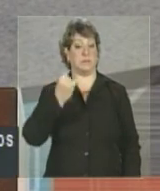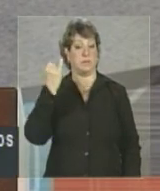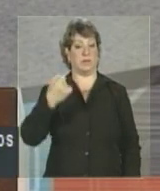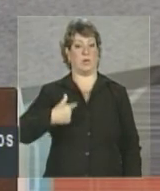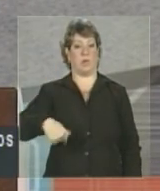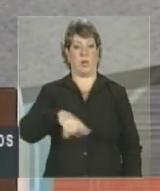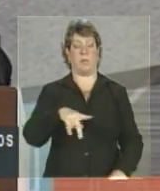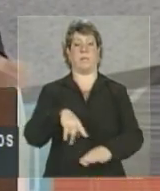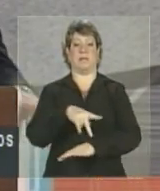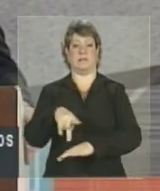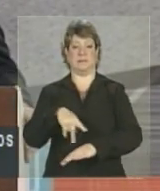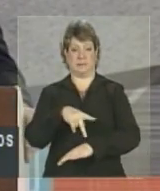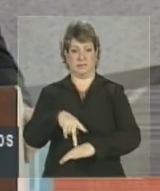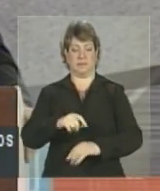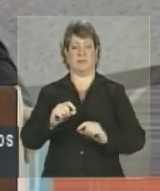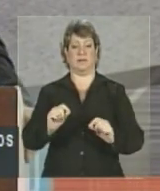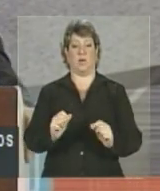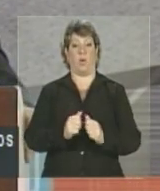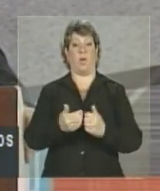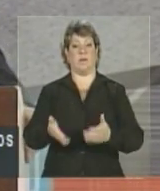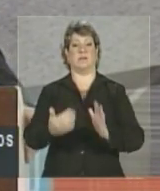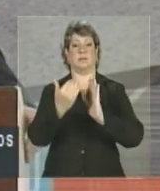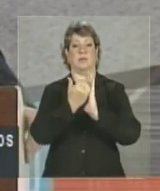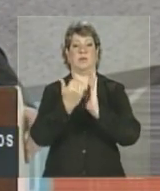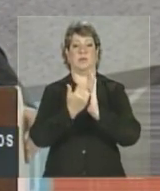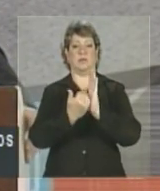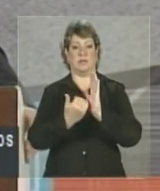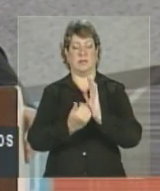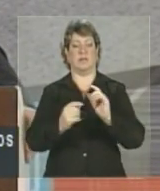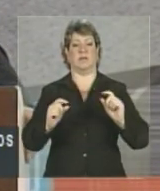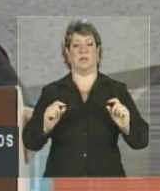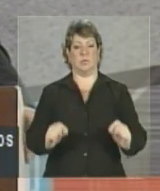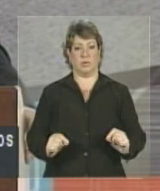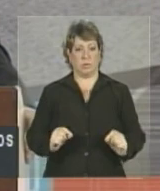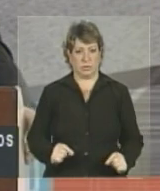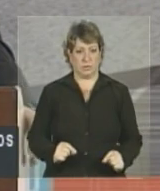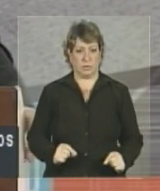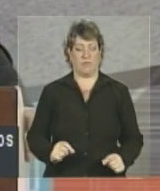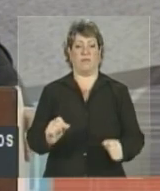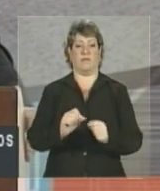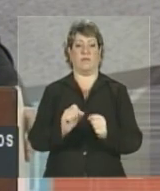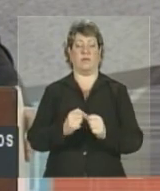país, com esse programa que trata de um dos maiores